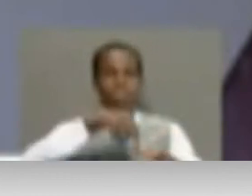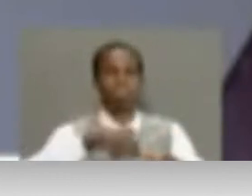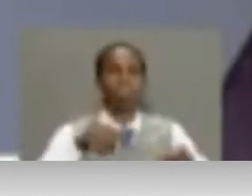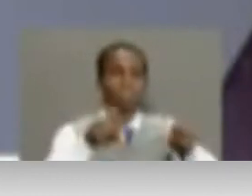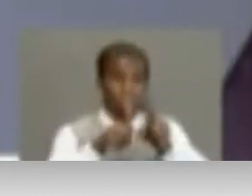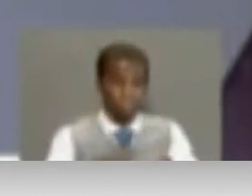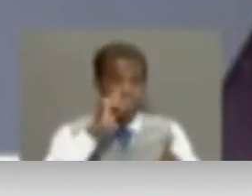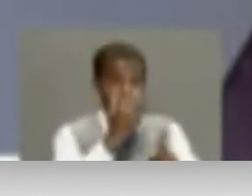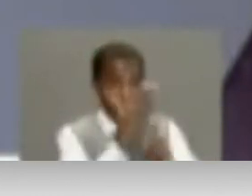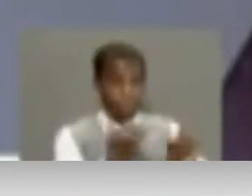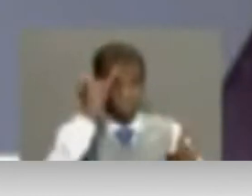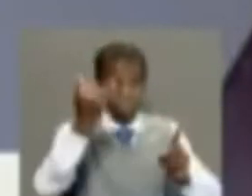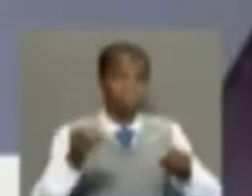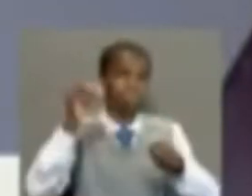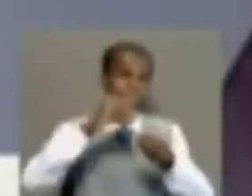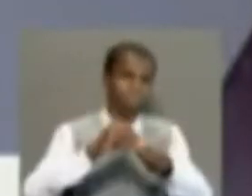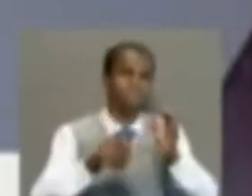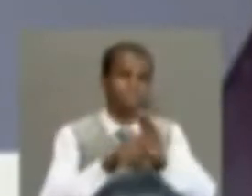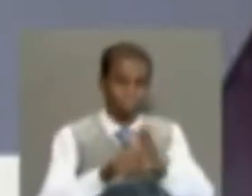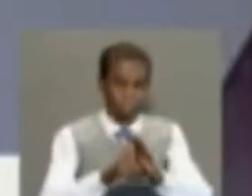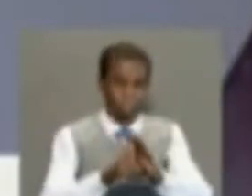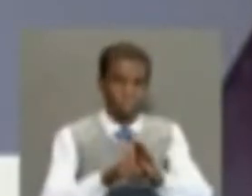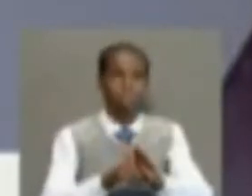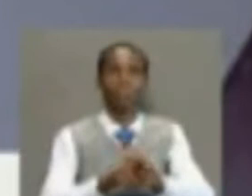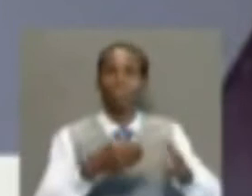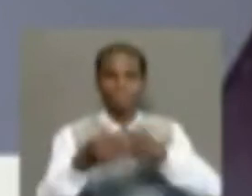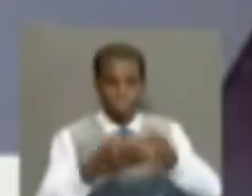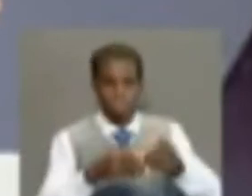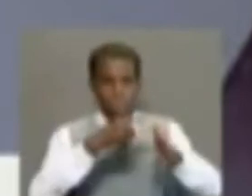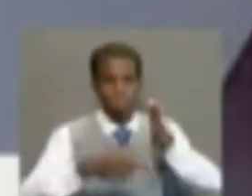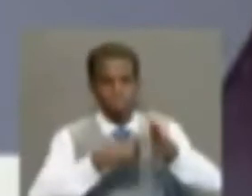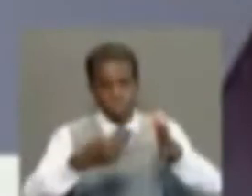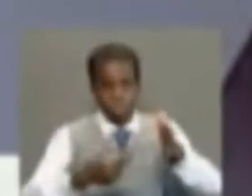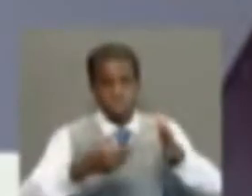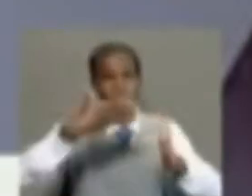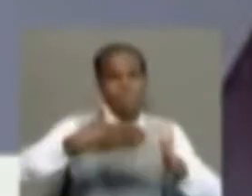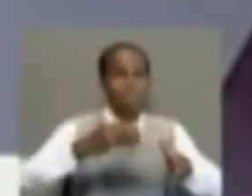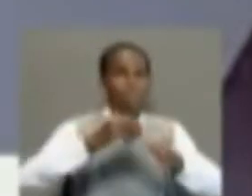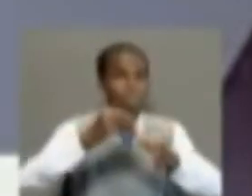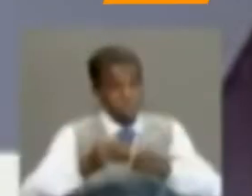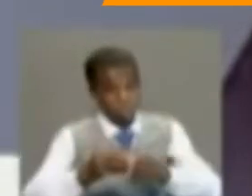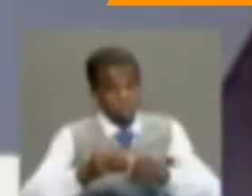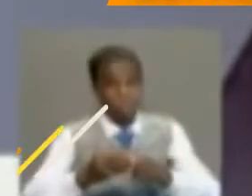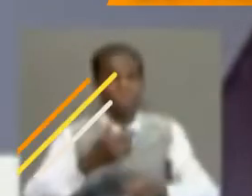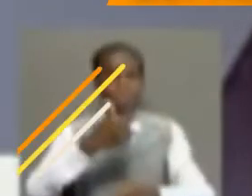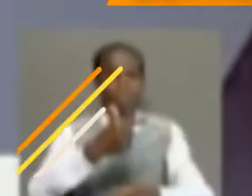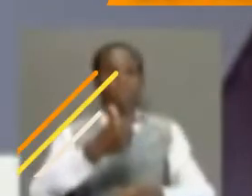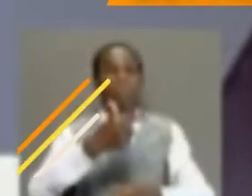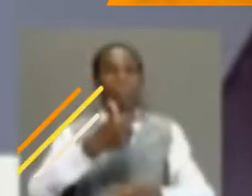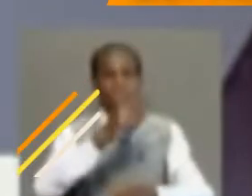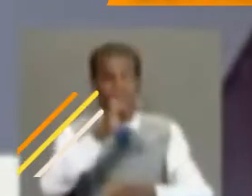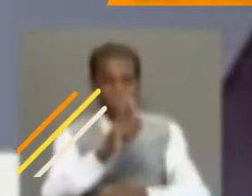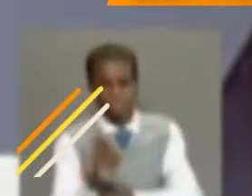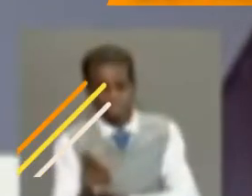mais, se algum meio de comunicação puder convidar os líderes desse partido para explicarem algumas questões que foram levantadas no acordo,